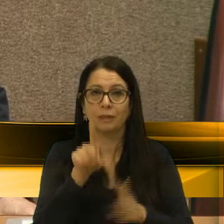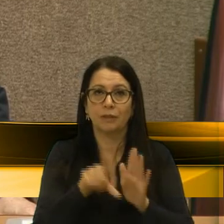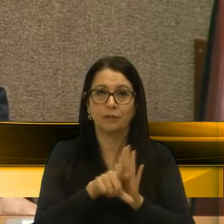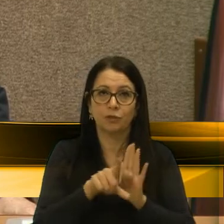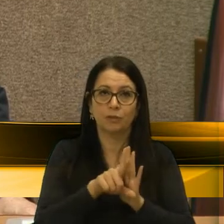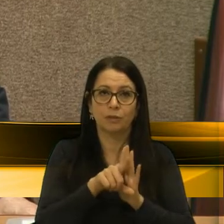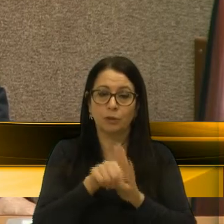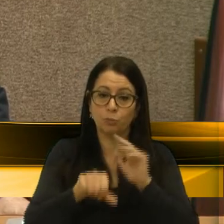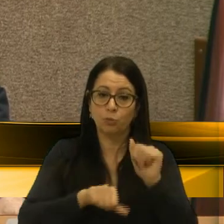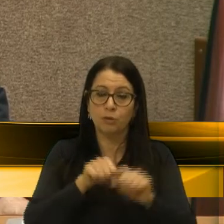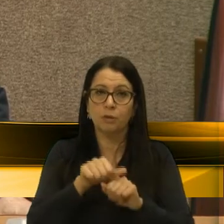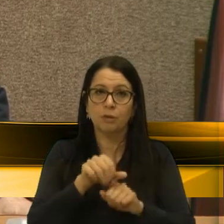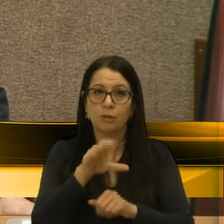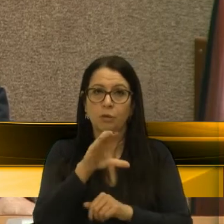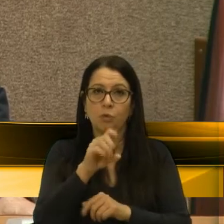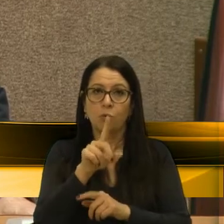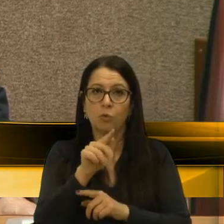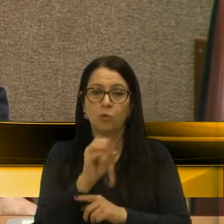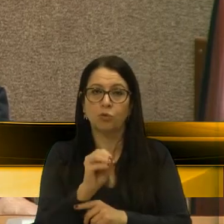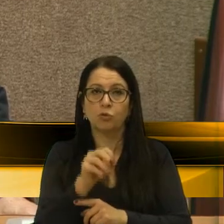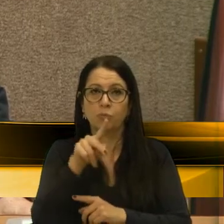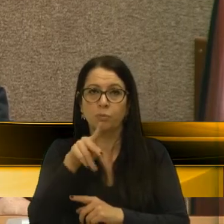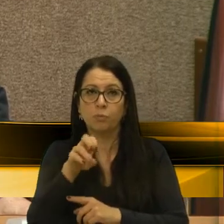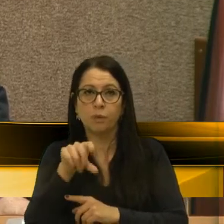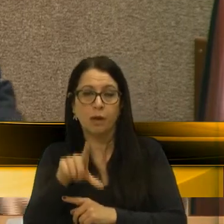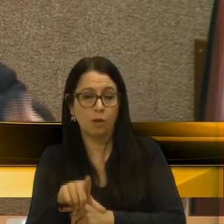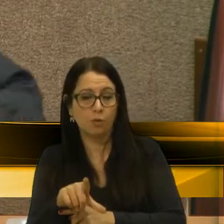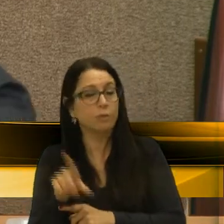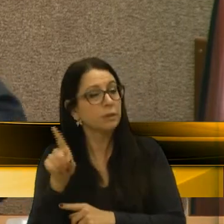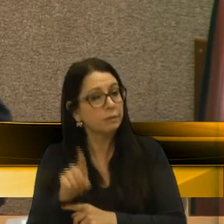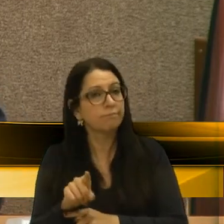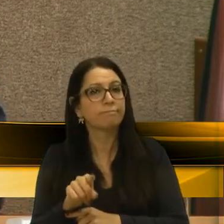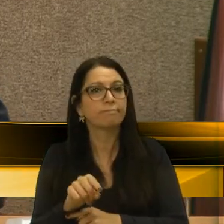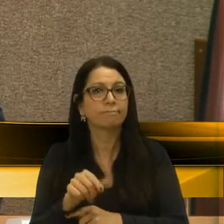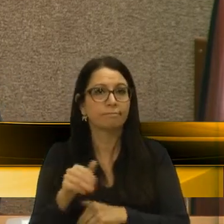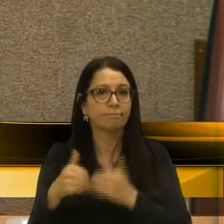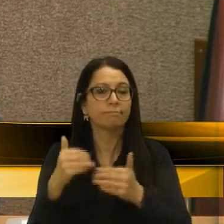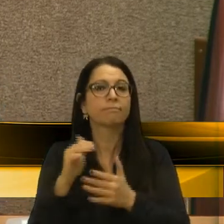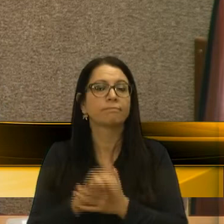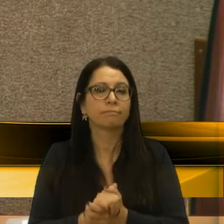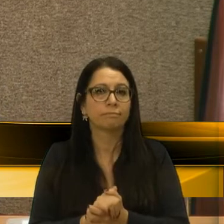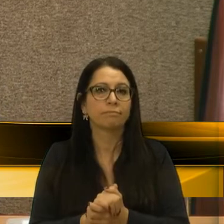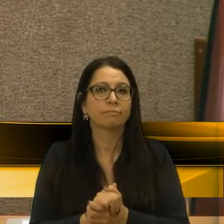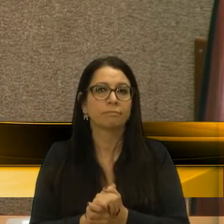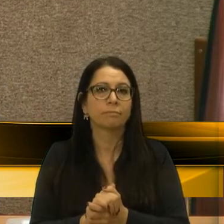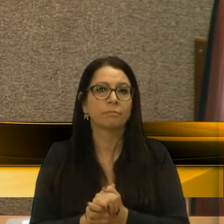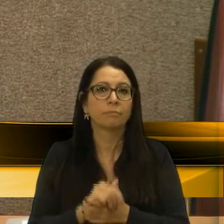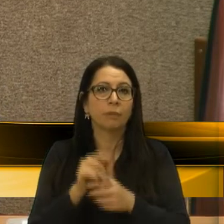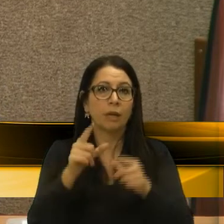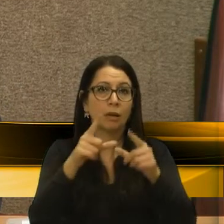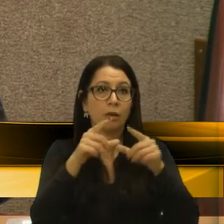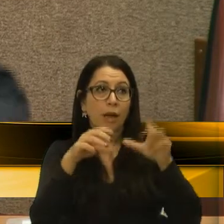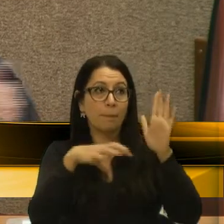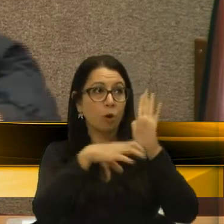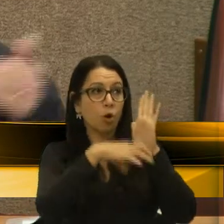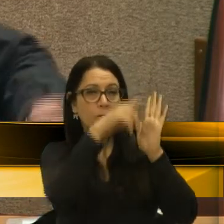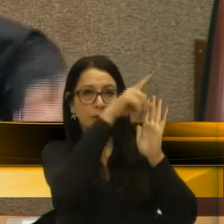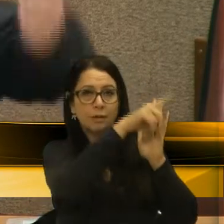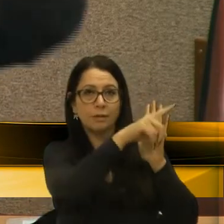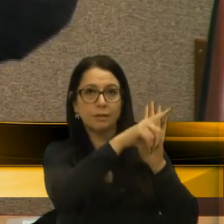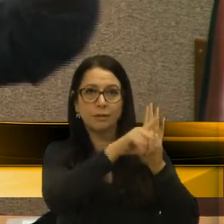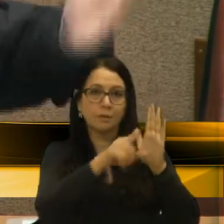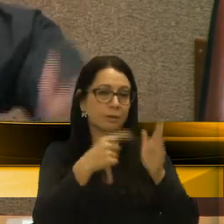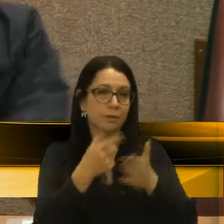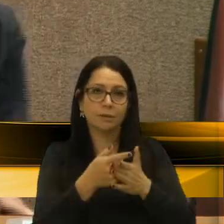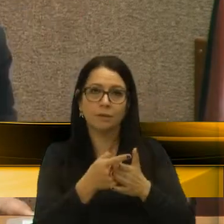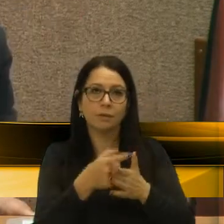e a alteração do Código Penal, isso aí. E isso passa pelo Congresso Nacional, e o Congresso Nacional ele não vai, é